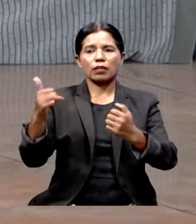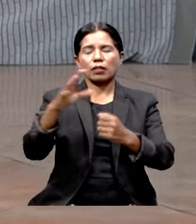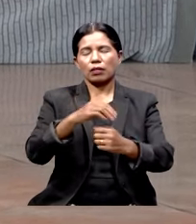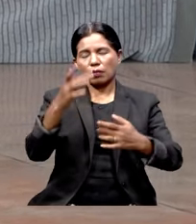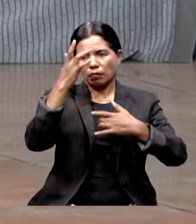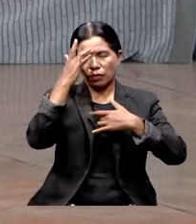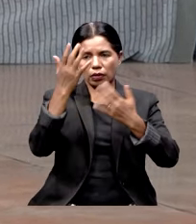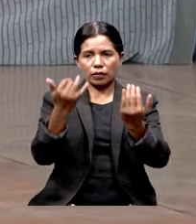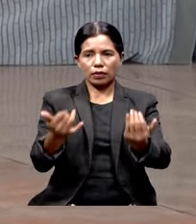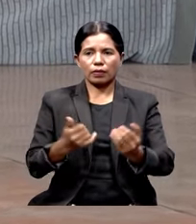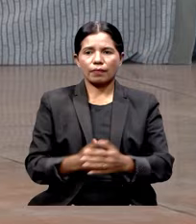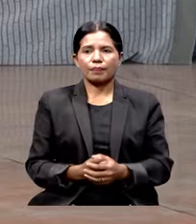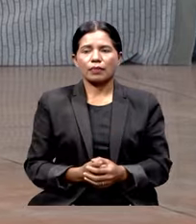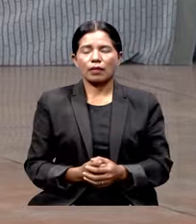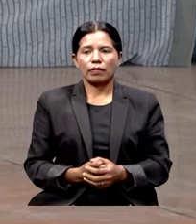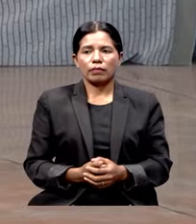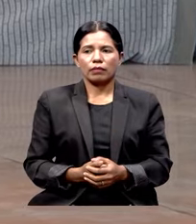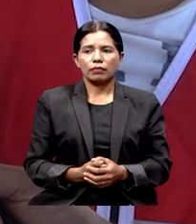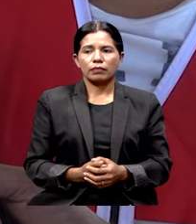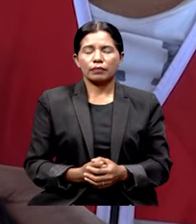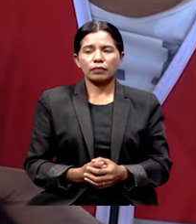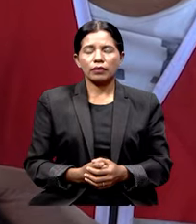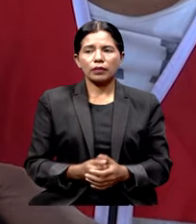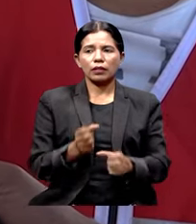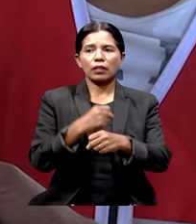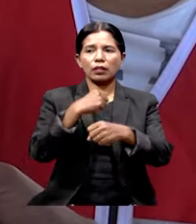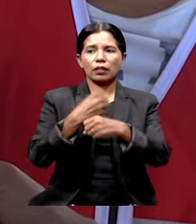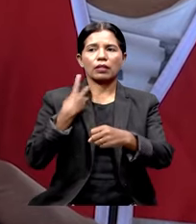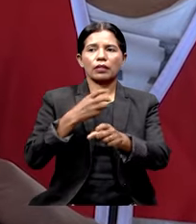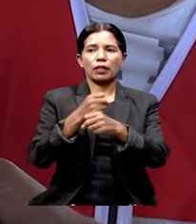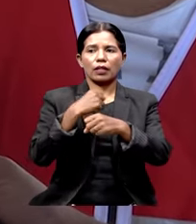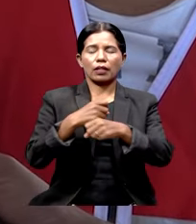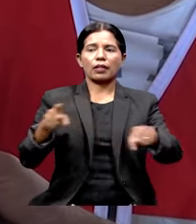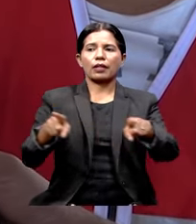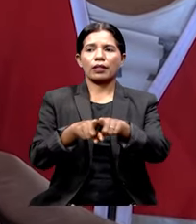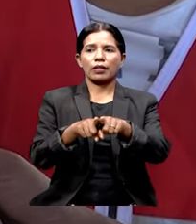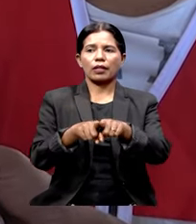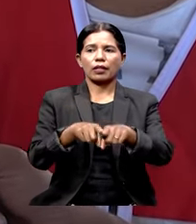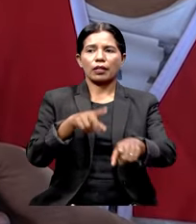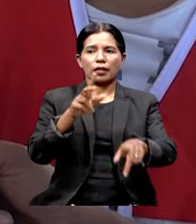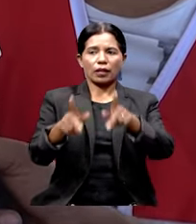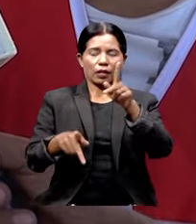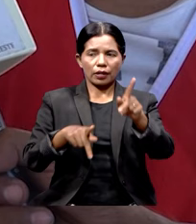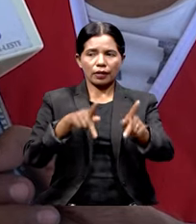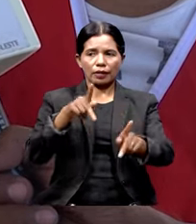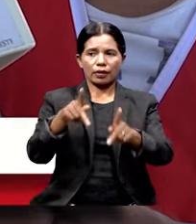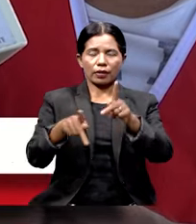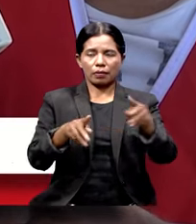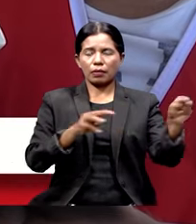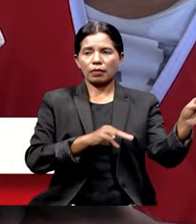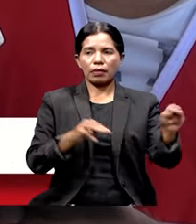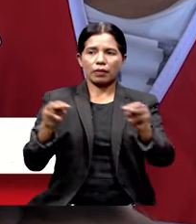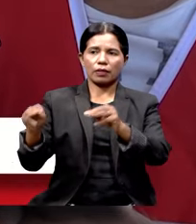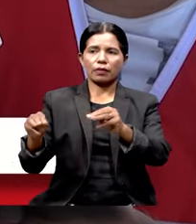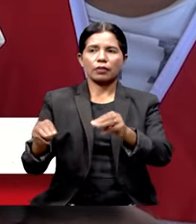grave. Maneiras neve macatu bele halo, o hira itanudra ema evacuante, que